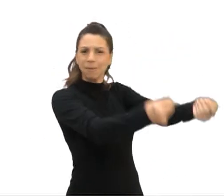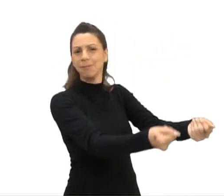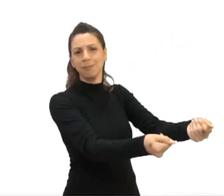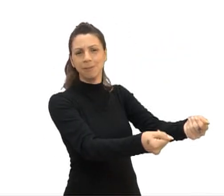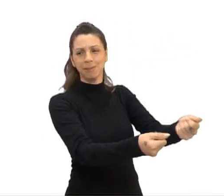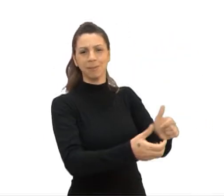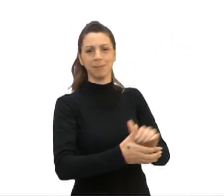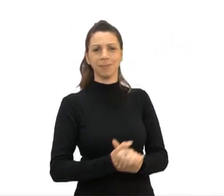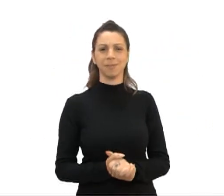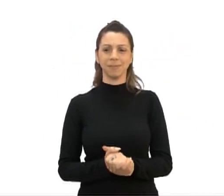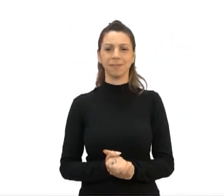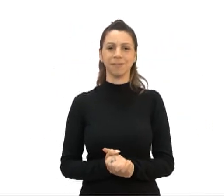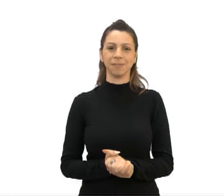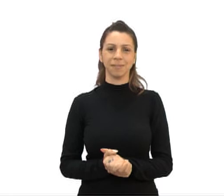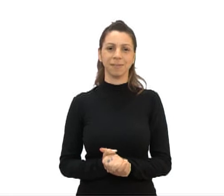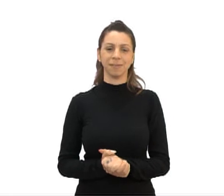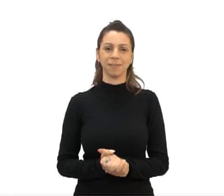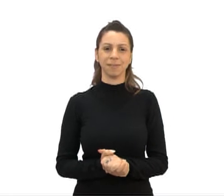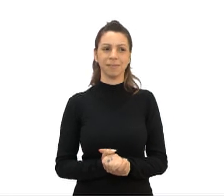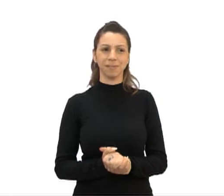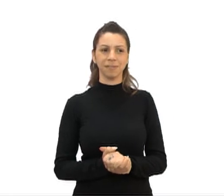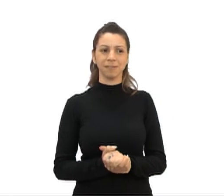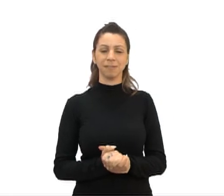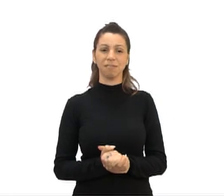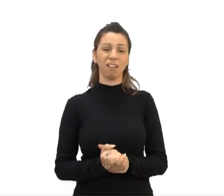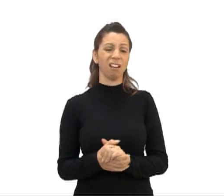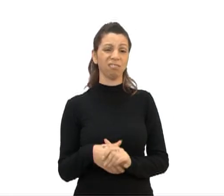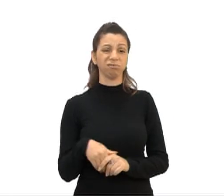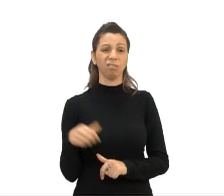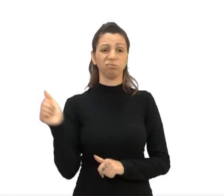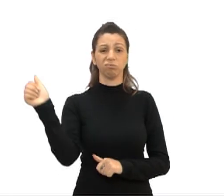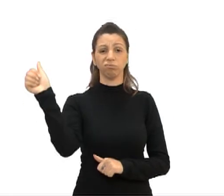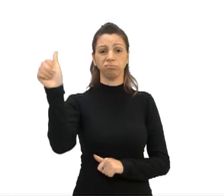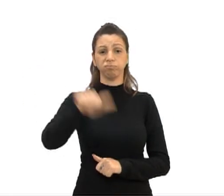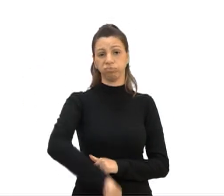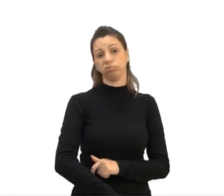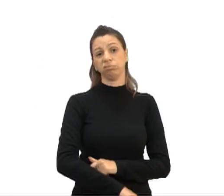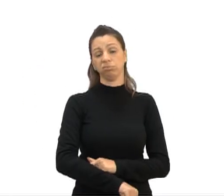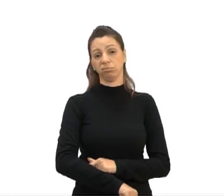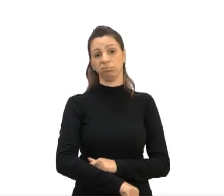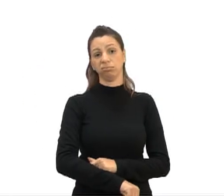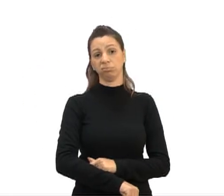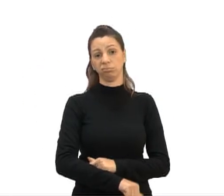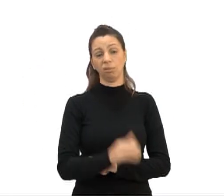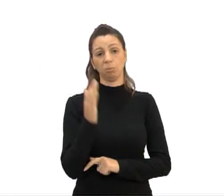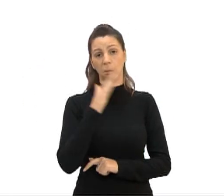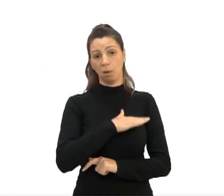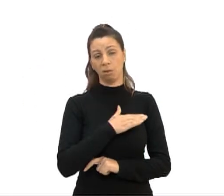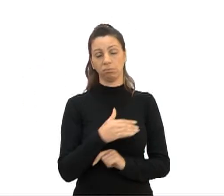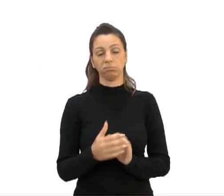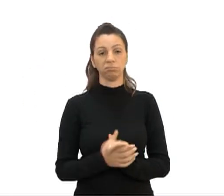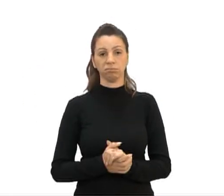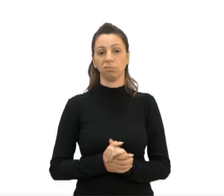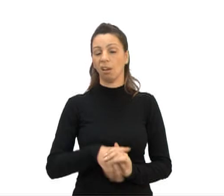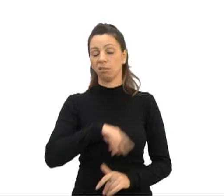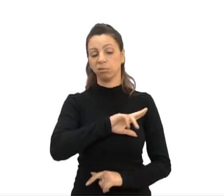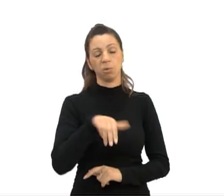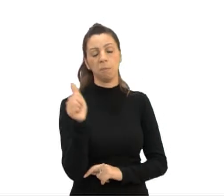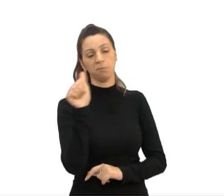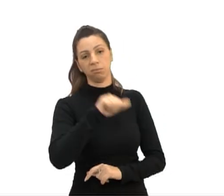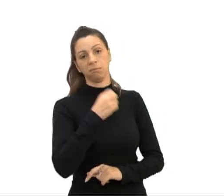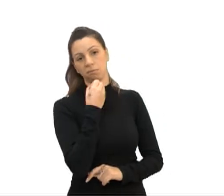bem. Estou mal, ou seja, eu não estou bem, estou mal. No estoy bien, eu não estou